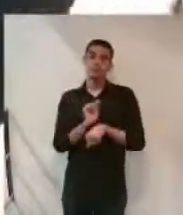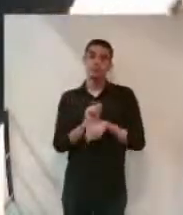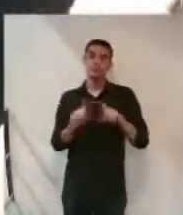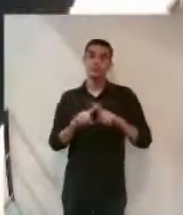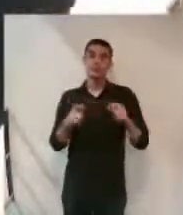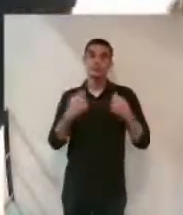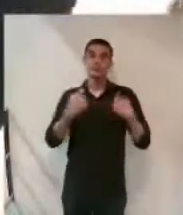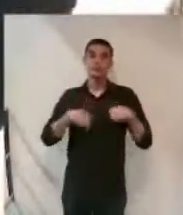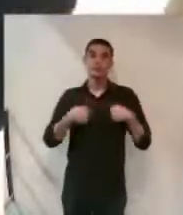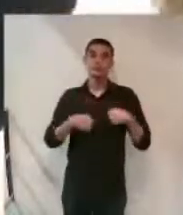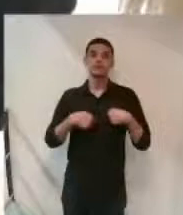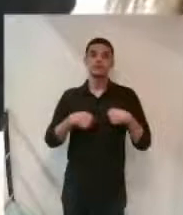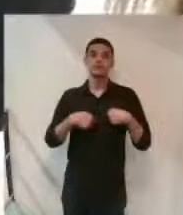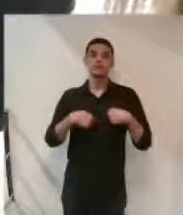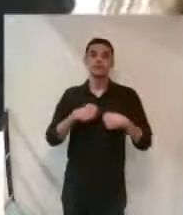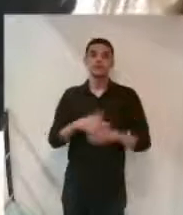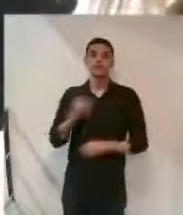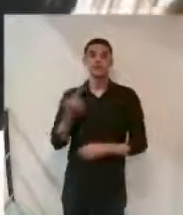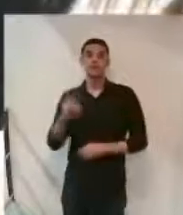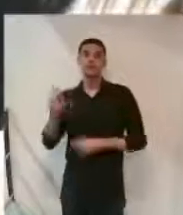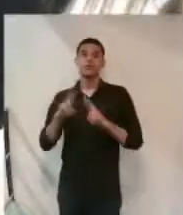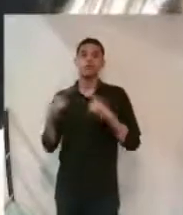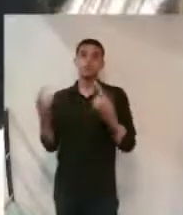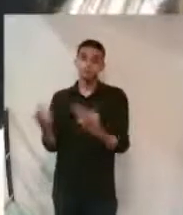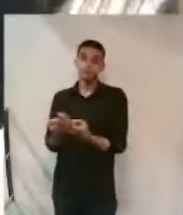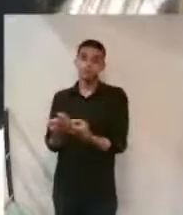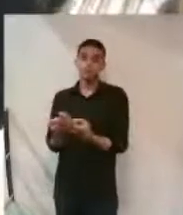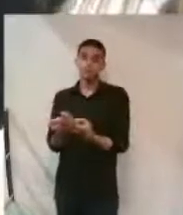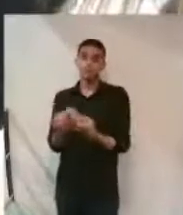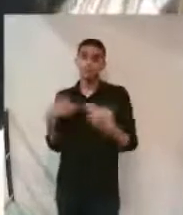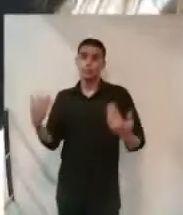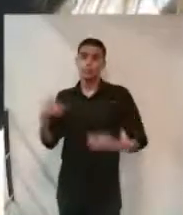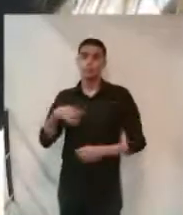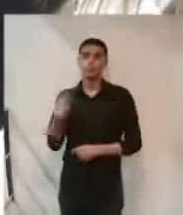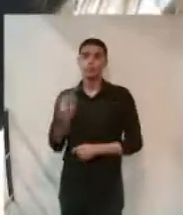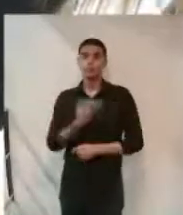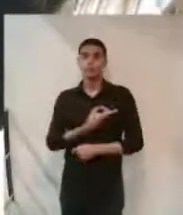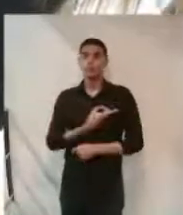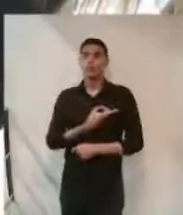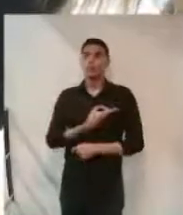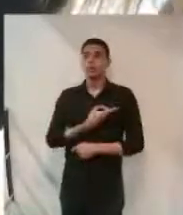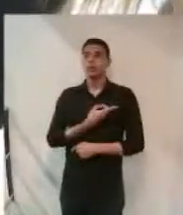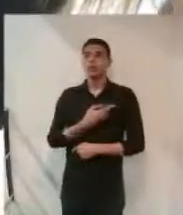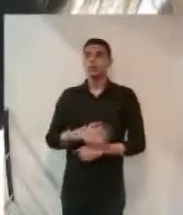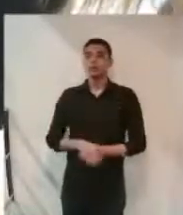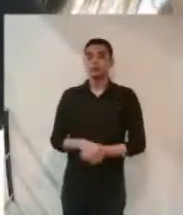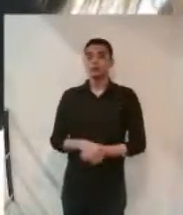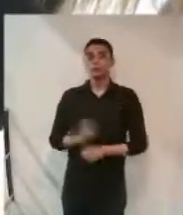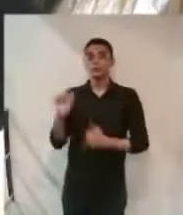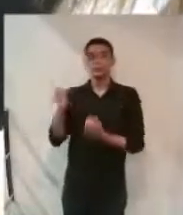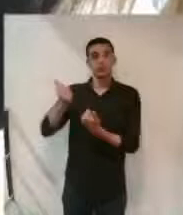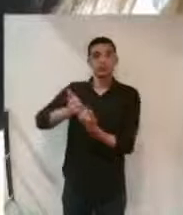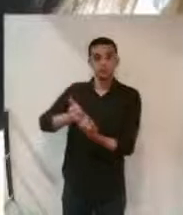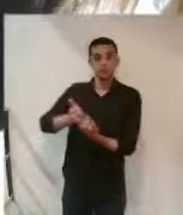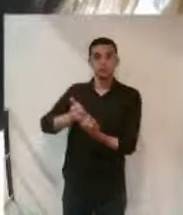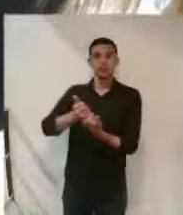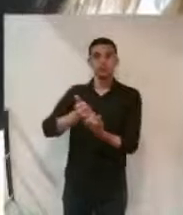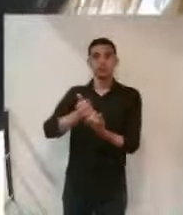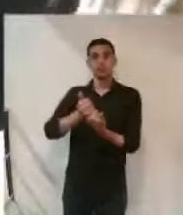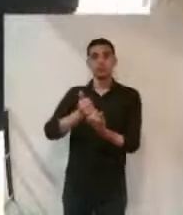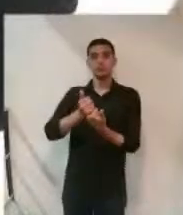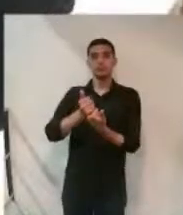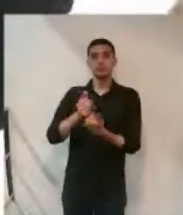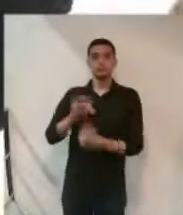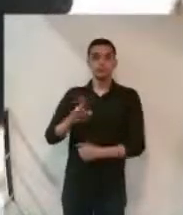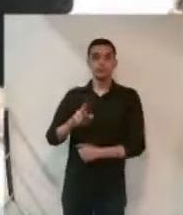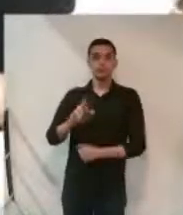a necessidade de entrar numa outra reunião virtual. Então, primeiro, nós vamos ouvir, em substituição ao doutor